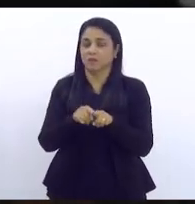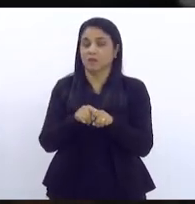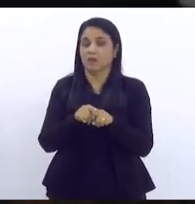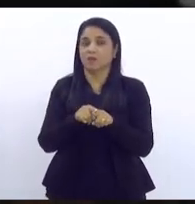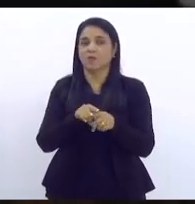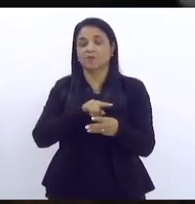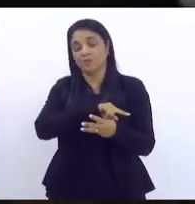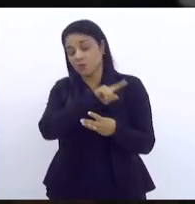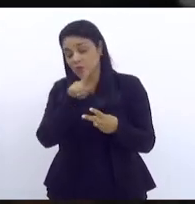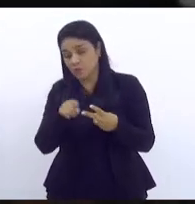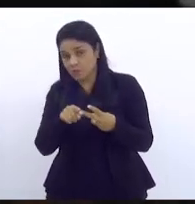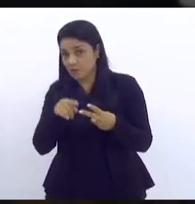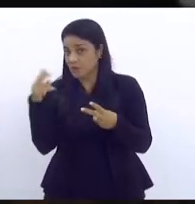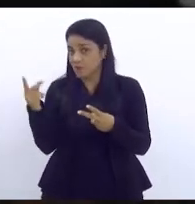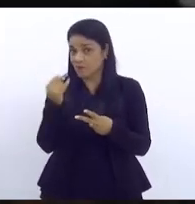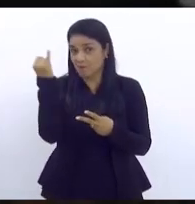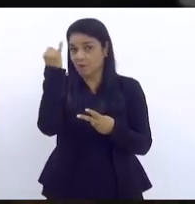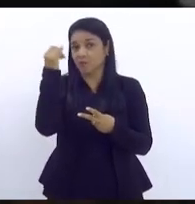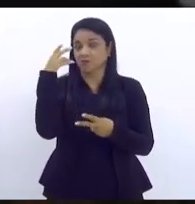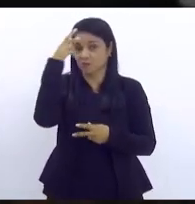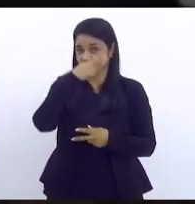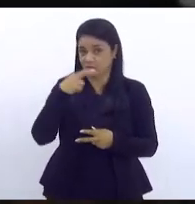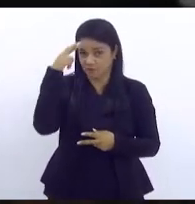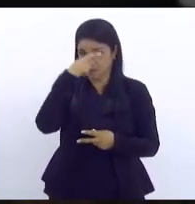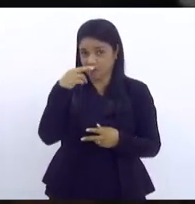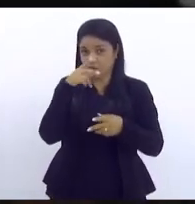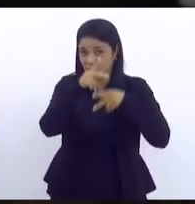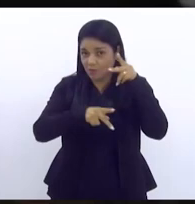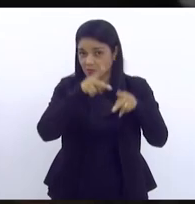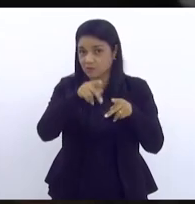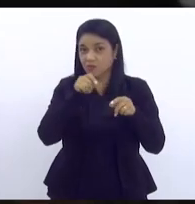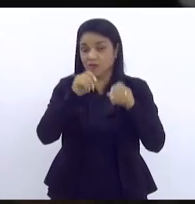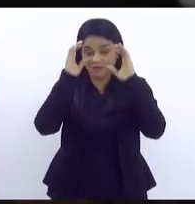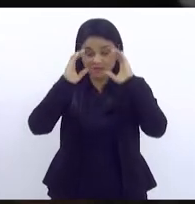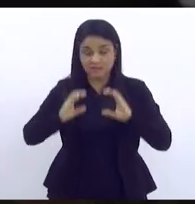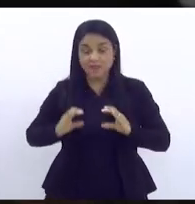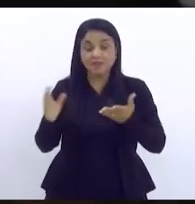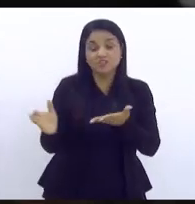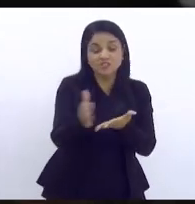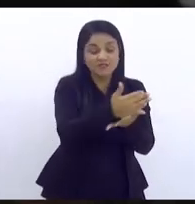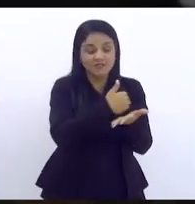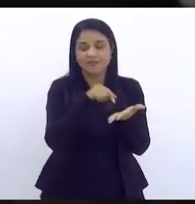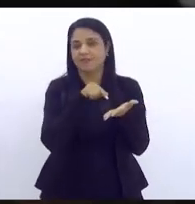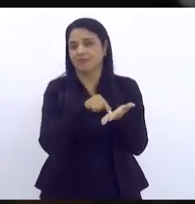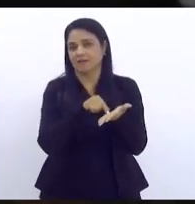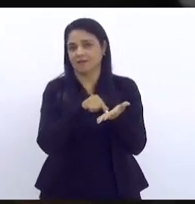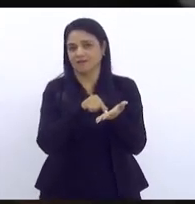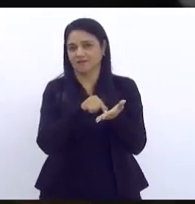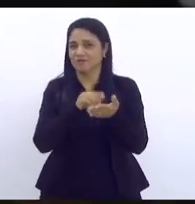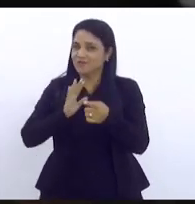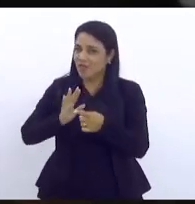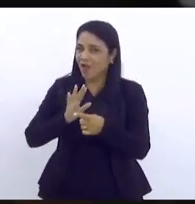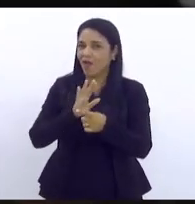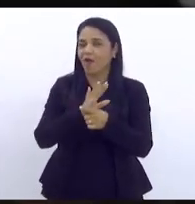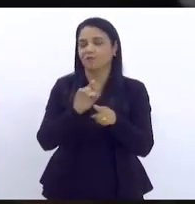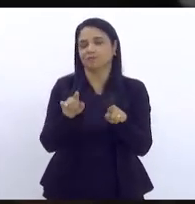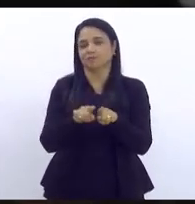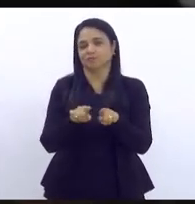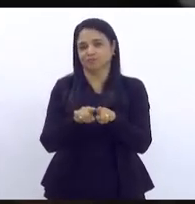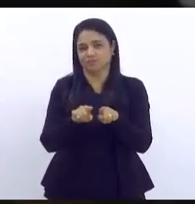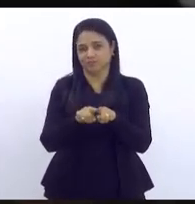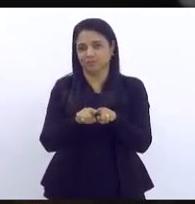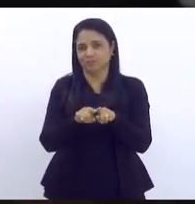importante dessa fiscalização popular é a produção cidadã de dados então a gente quer contribuir não só